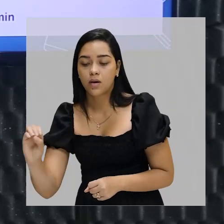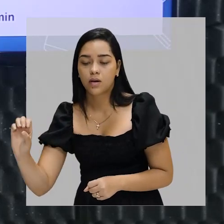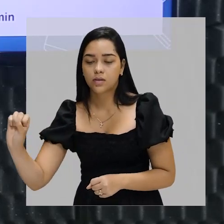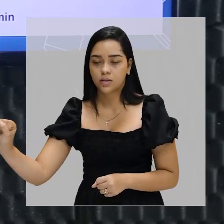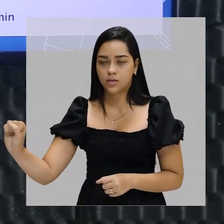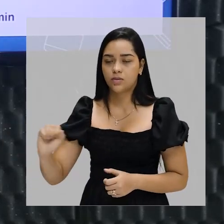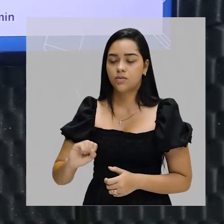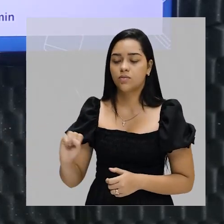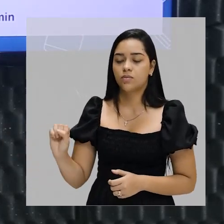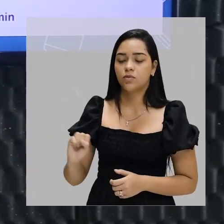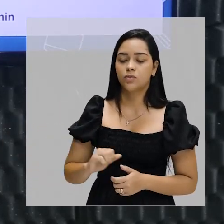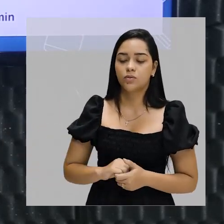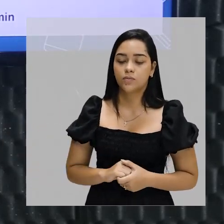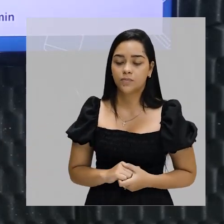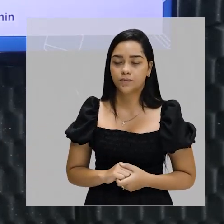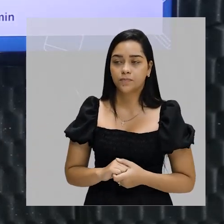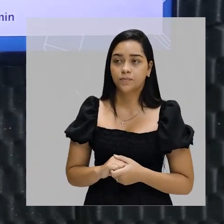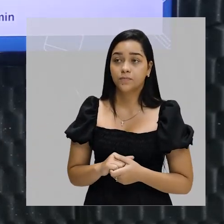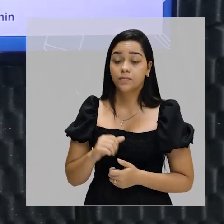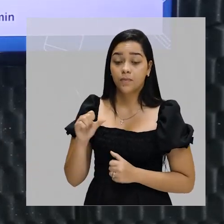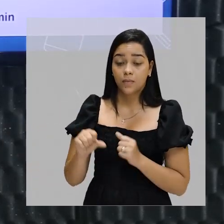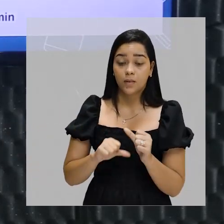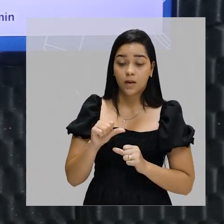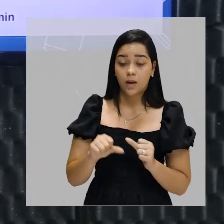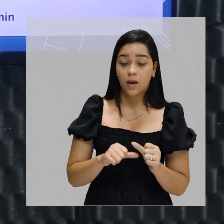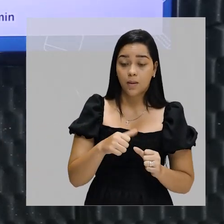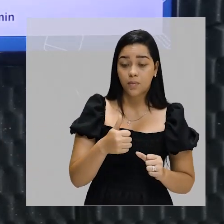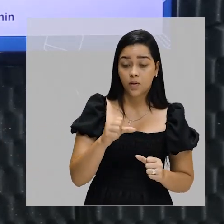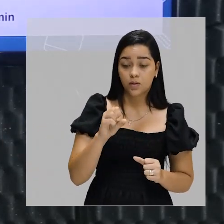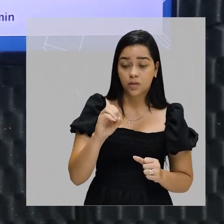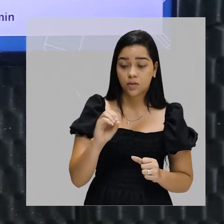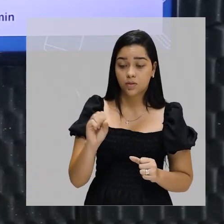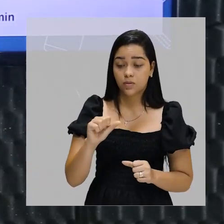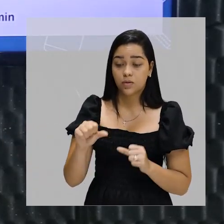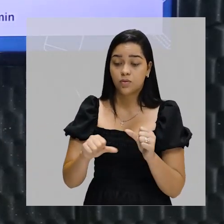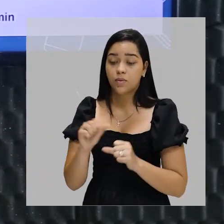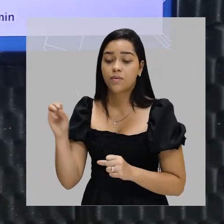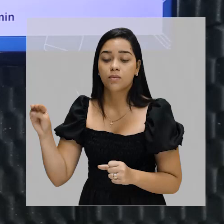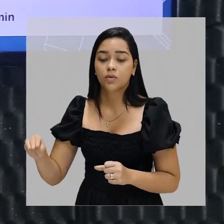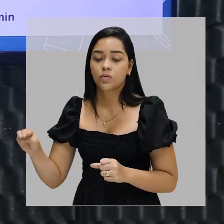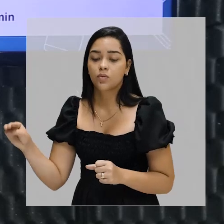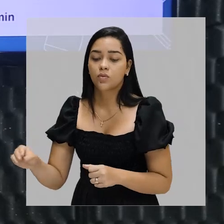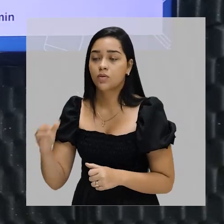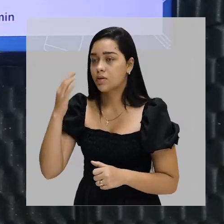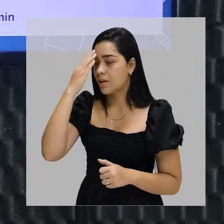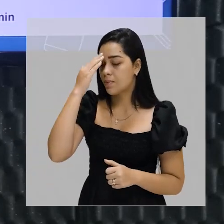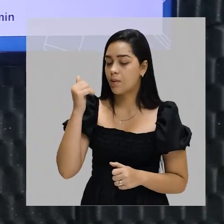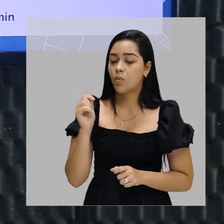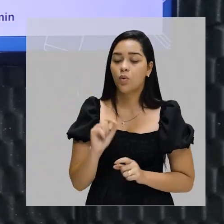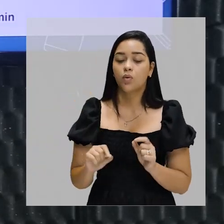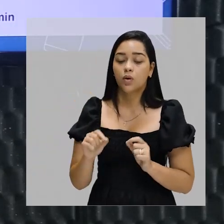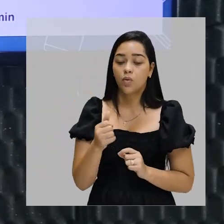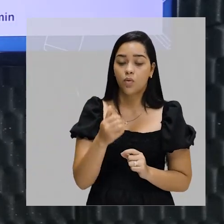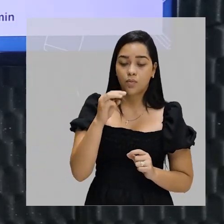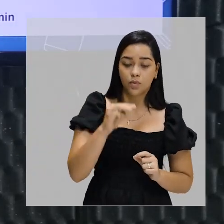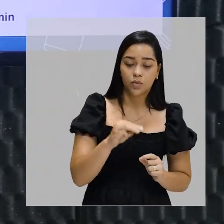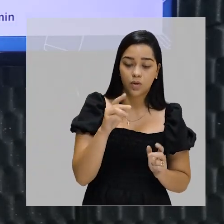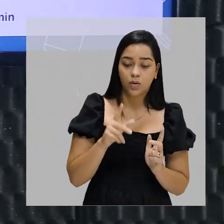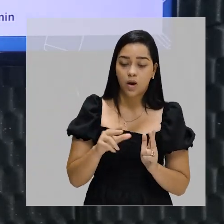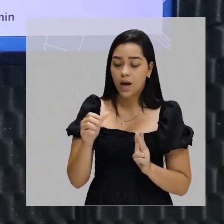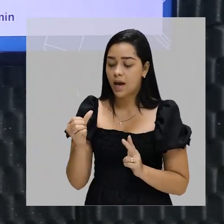86.400 segundos. Transformar 1.800 segundos em minutos. Sabemos que 1